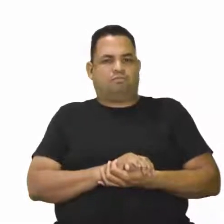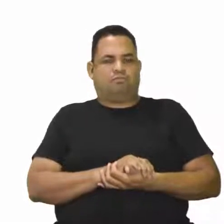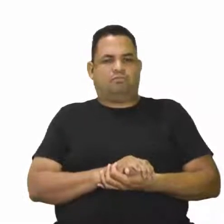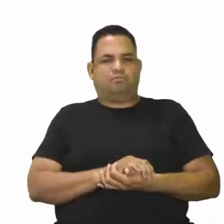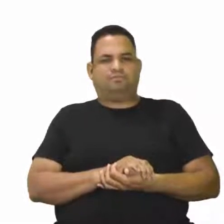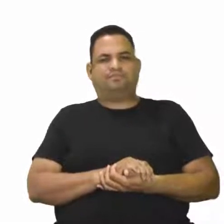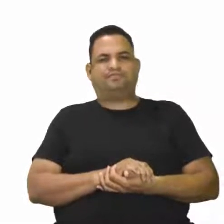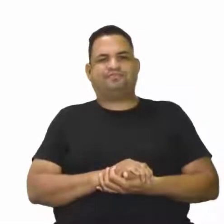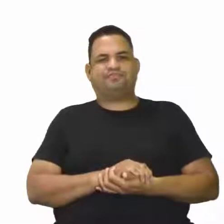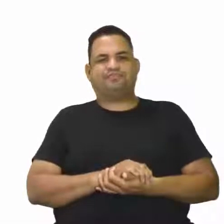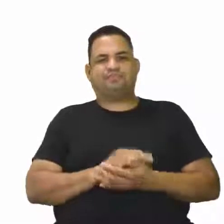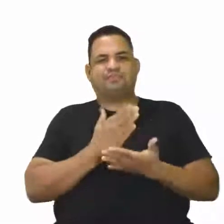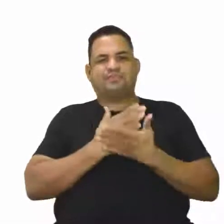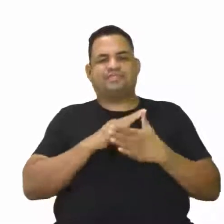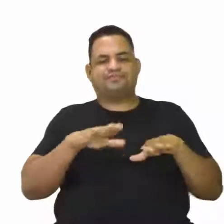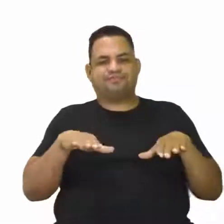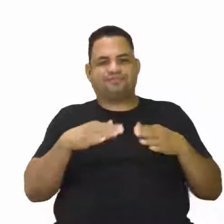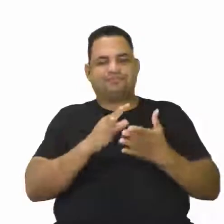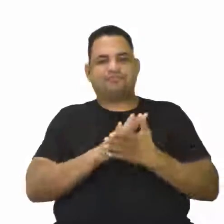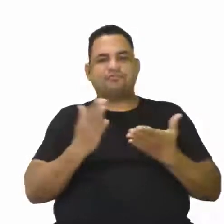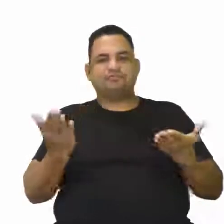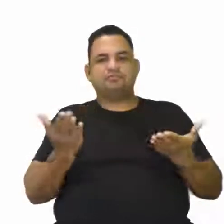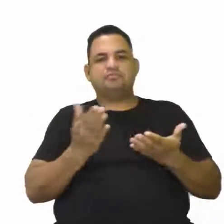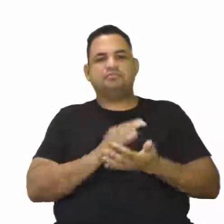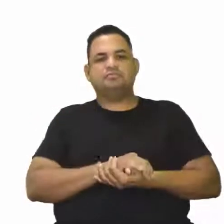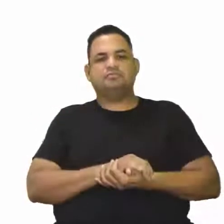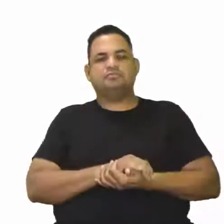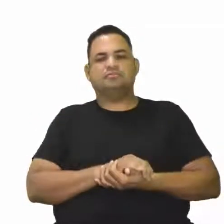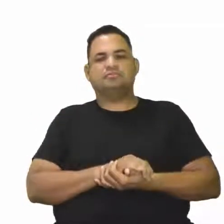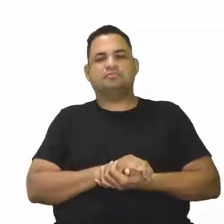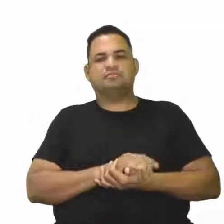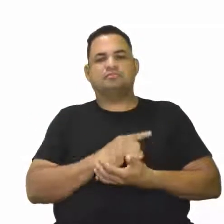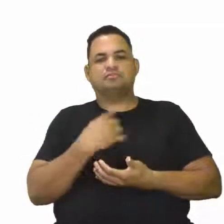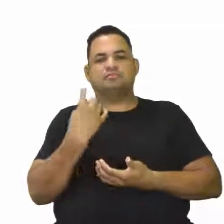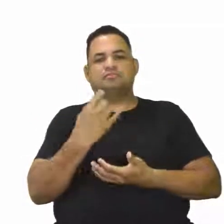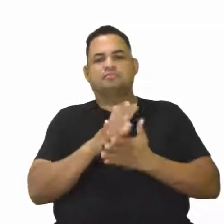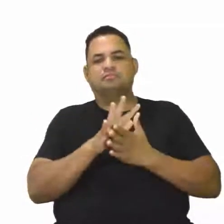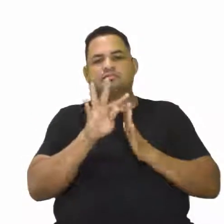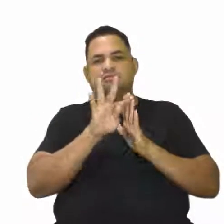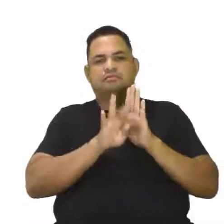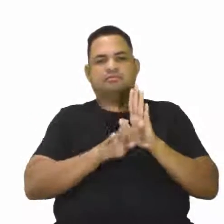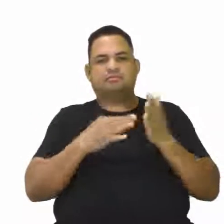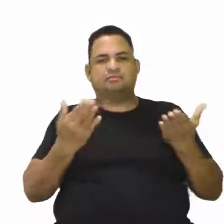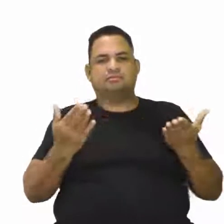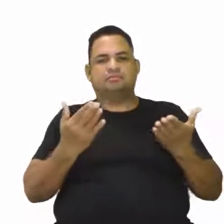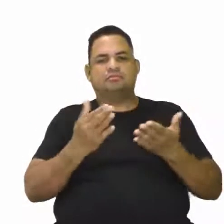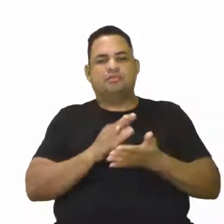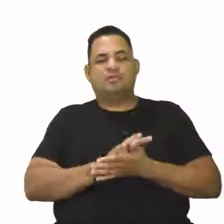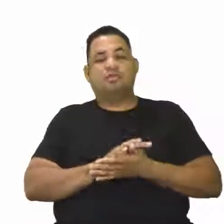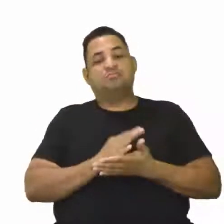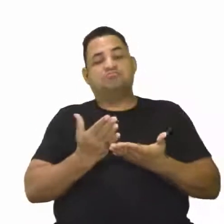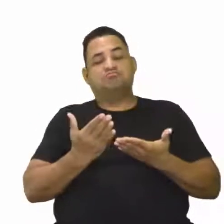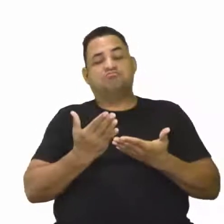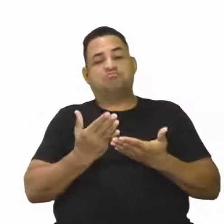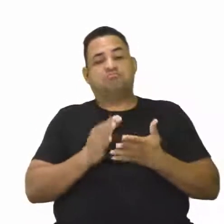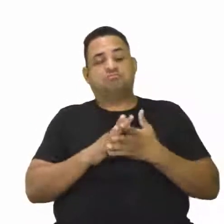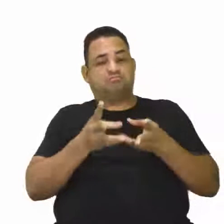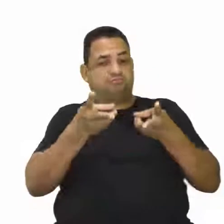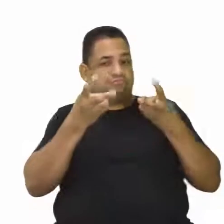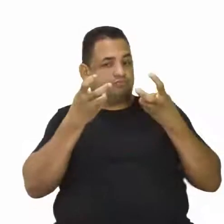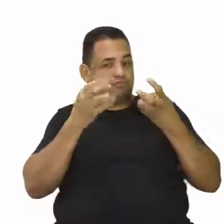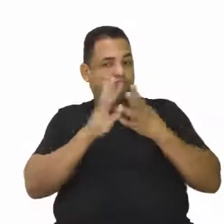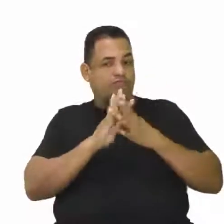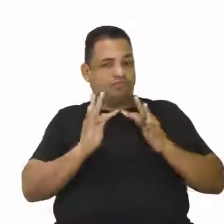Só para encerrarmos assim de forma, né? E legal. Nós não temos um texto informativo, e dá para a gente perceber ali